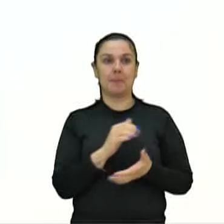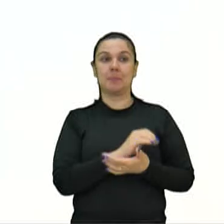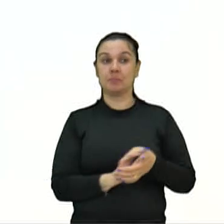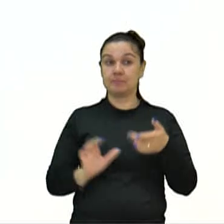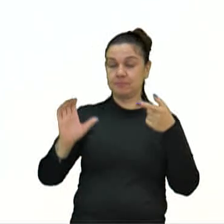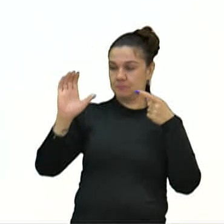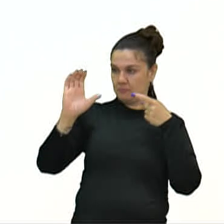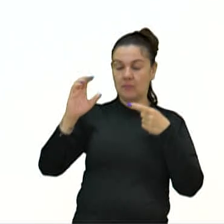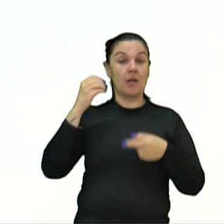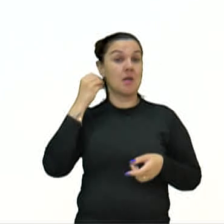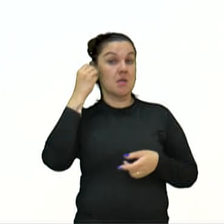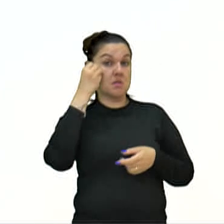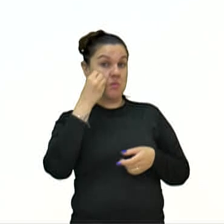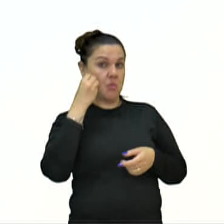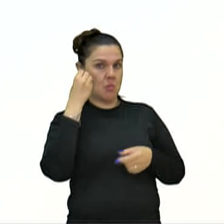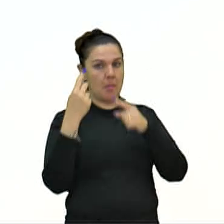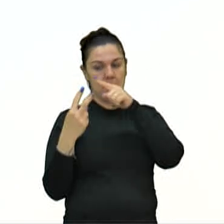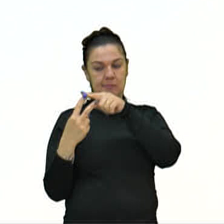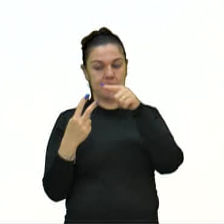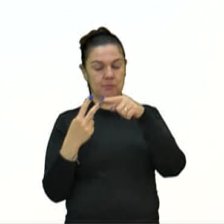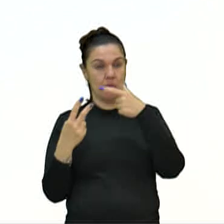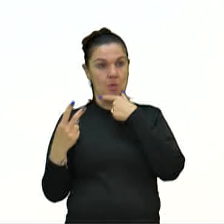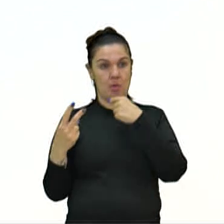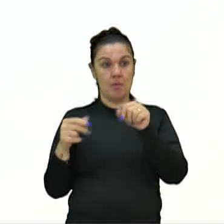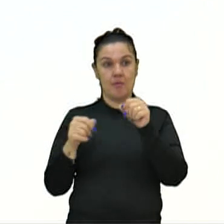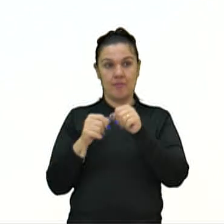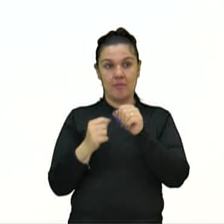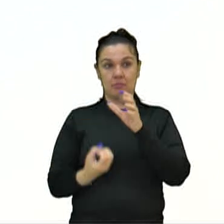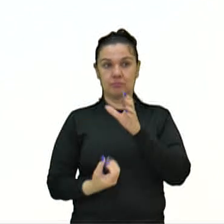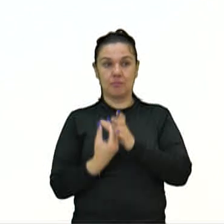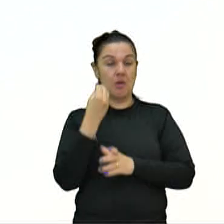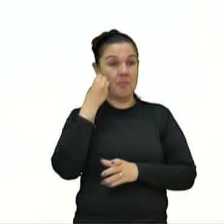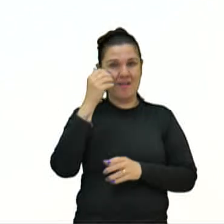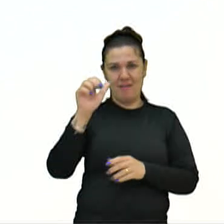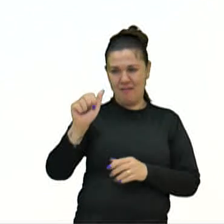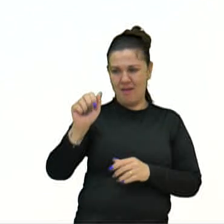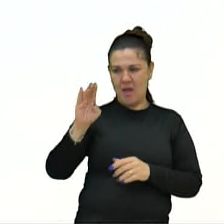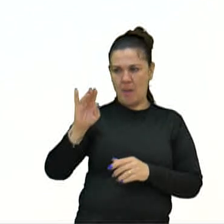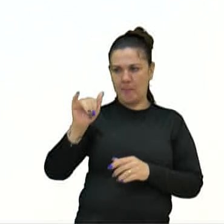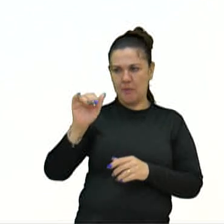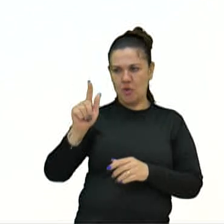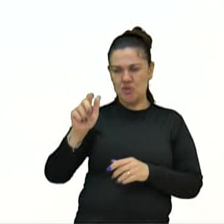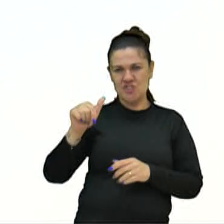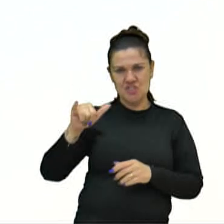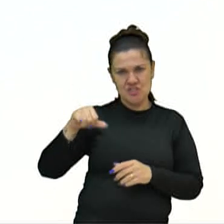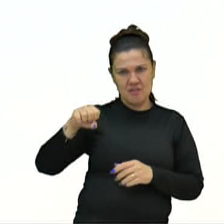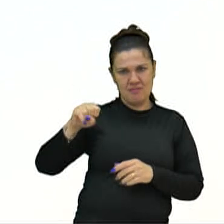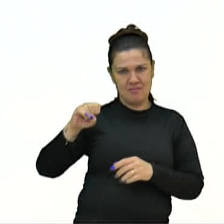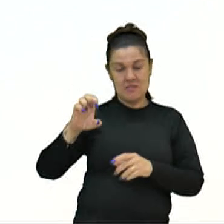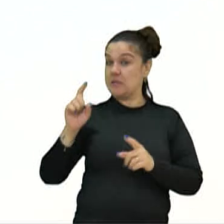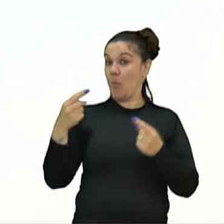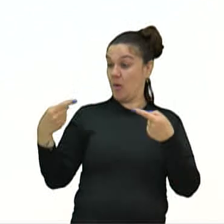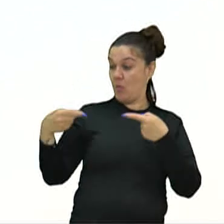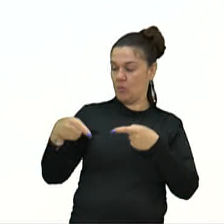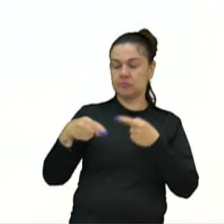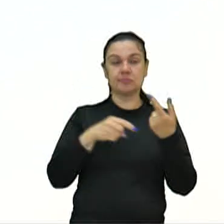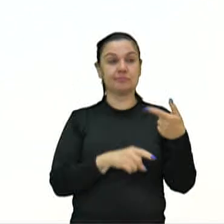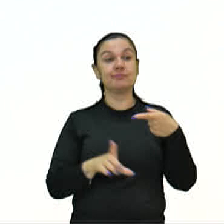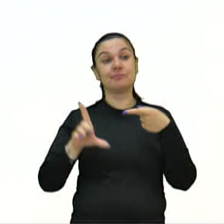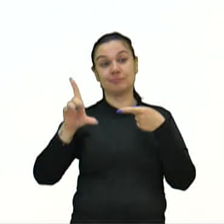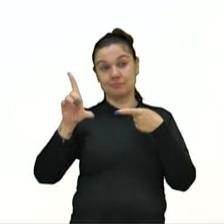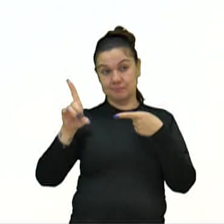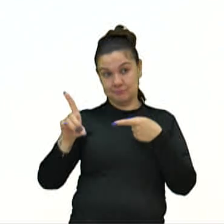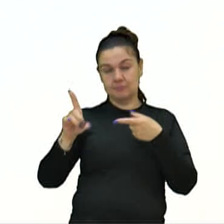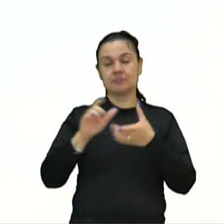Os experimentos de Redi e Pasteur forneceram evidências da abiogênese? Não, era contra ela, né? E ainda, então só sobrou a letra D, que é a